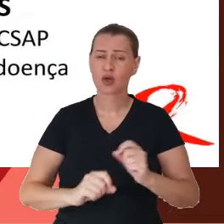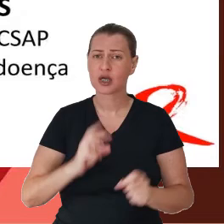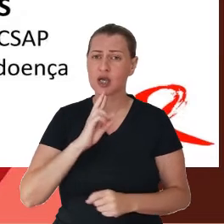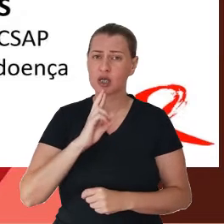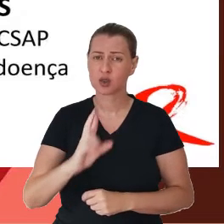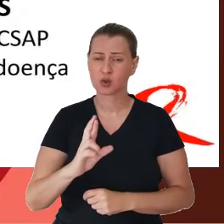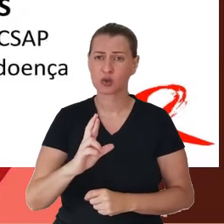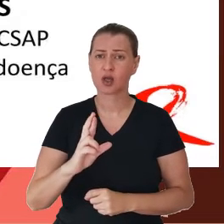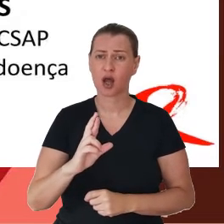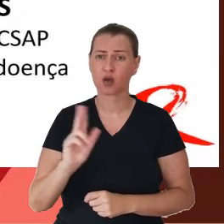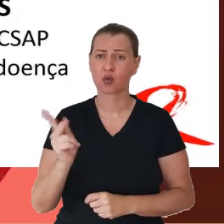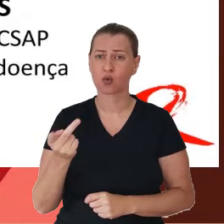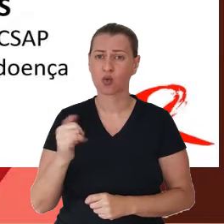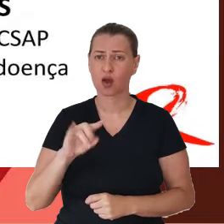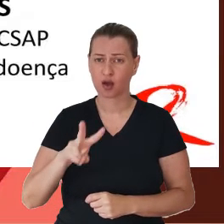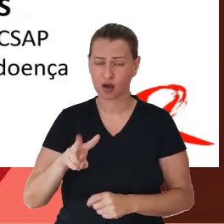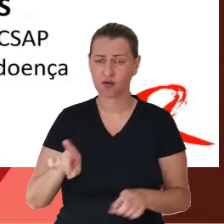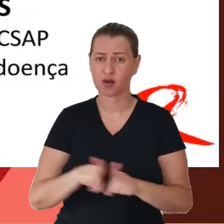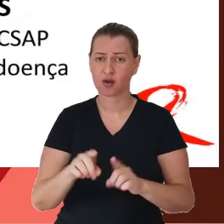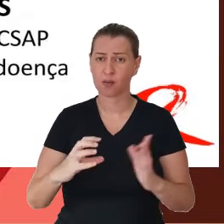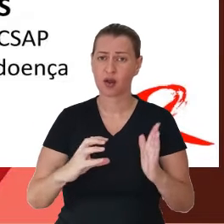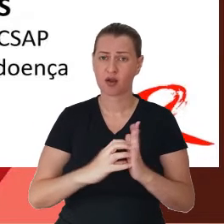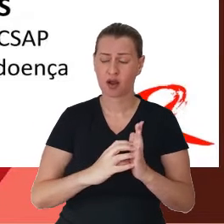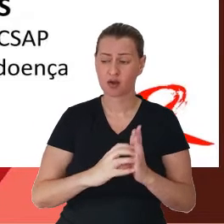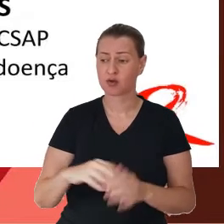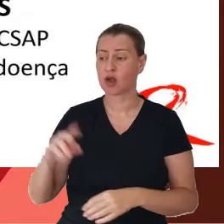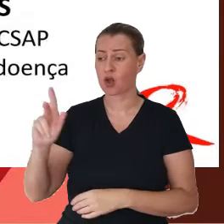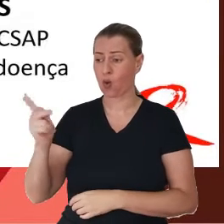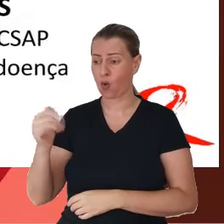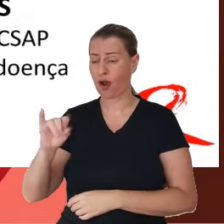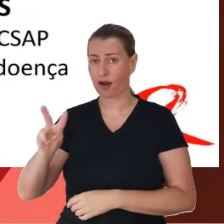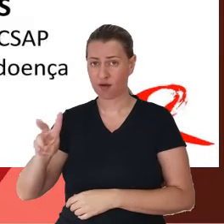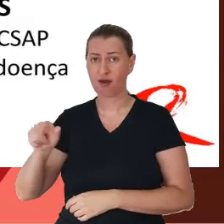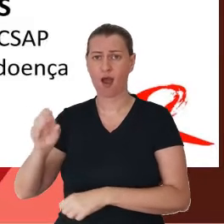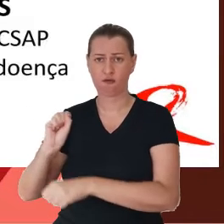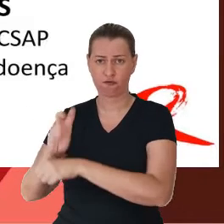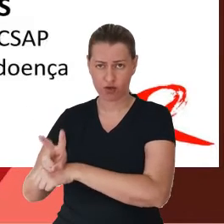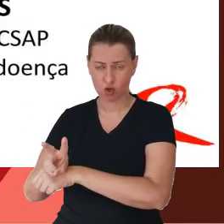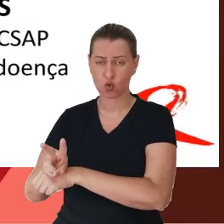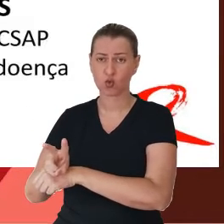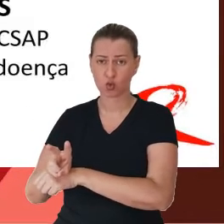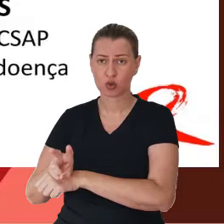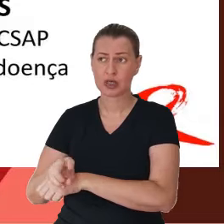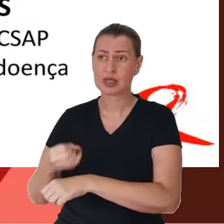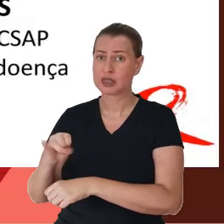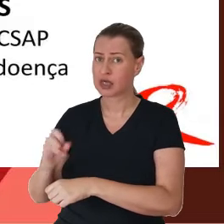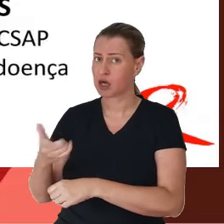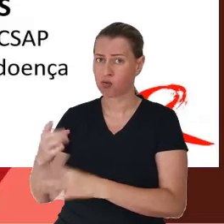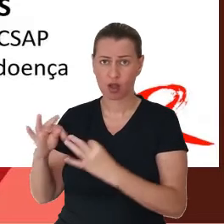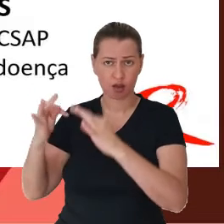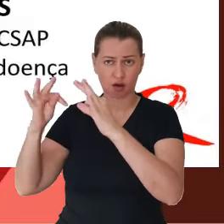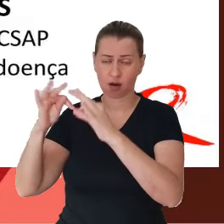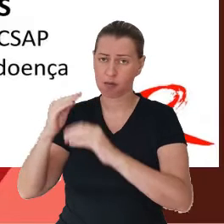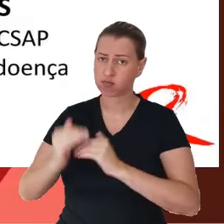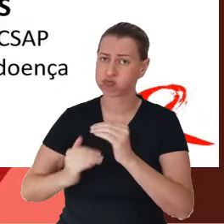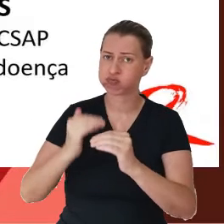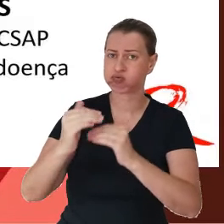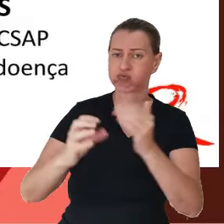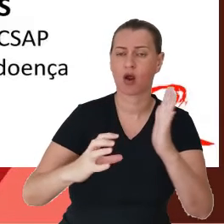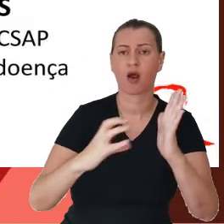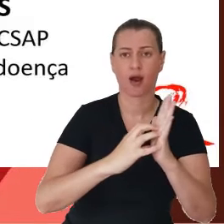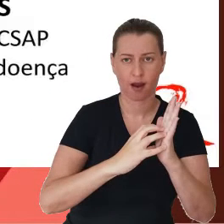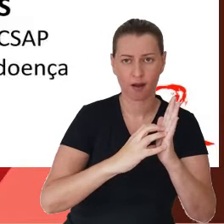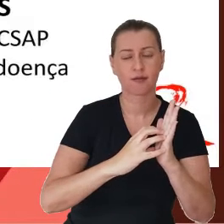HIV/AIDS, o HIV ele é o vírus, né, que se não tratado ele vai permitir o desenvolvimento da AIDS,